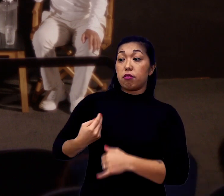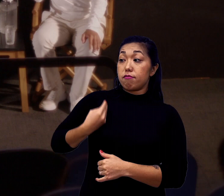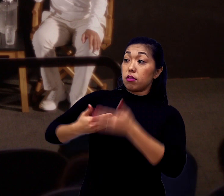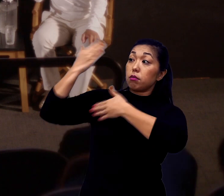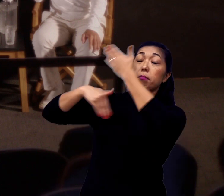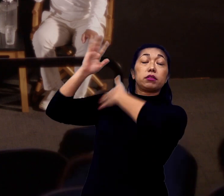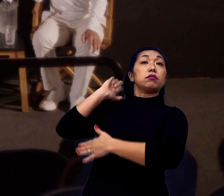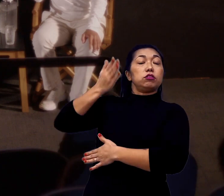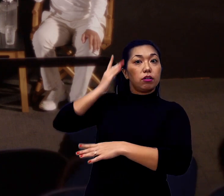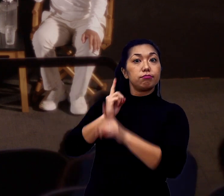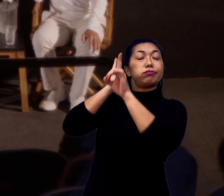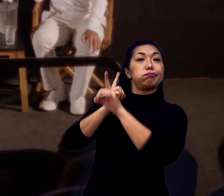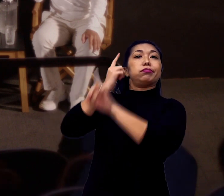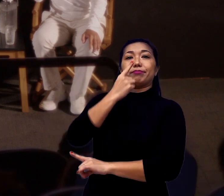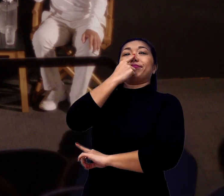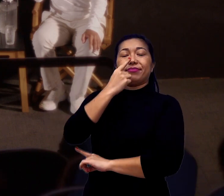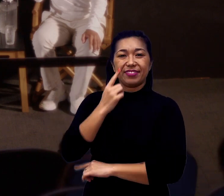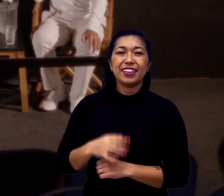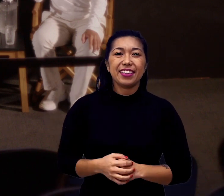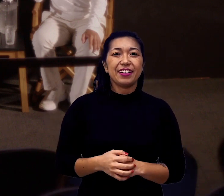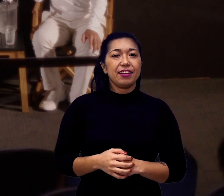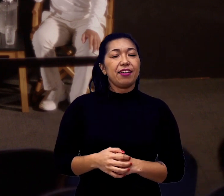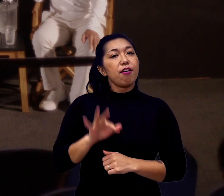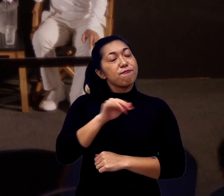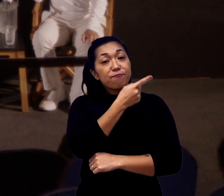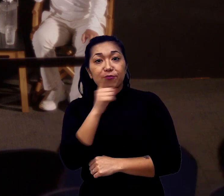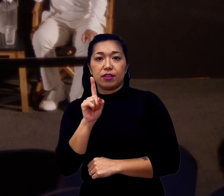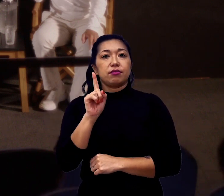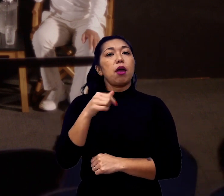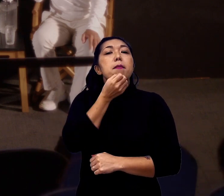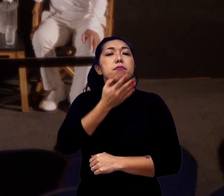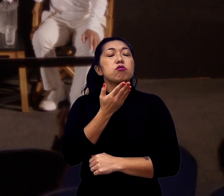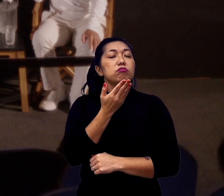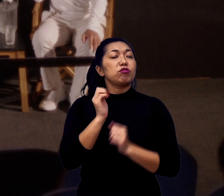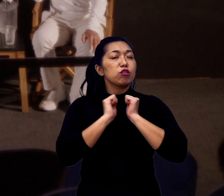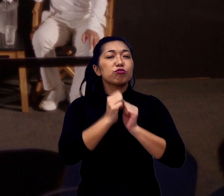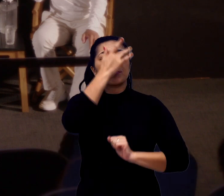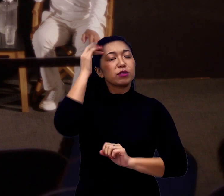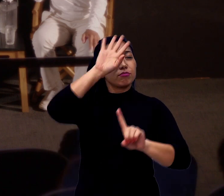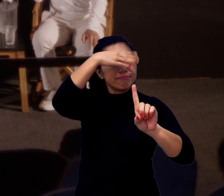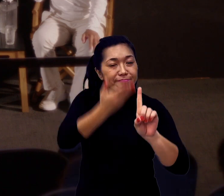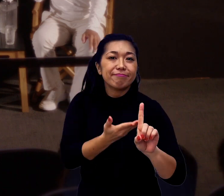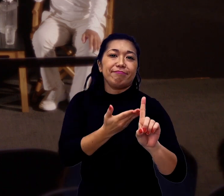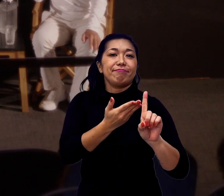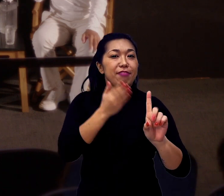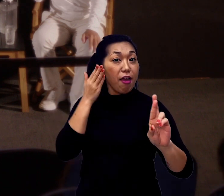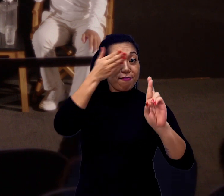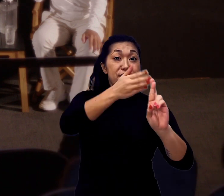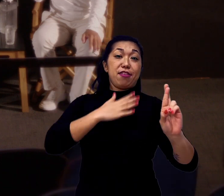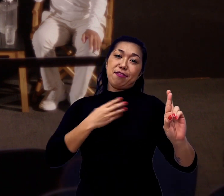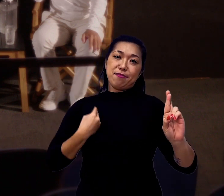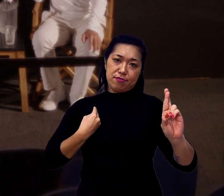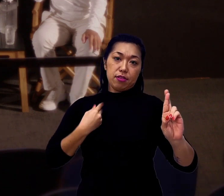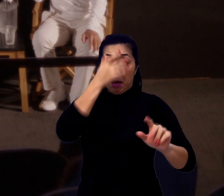Diosmar, já sou muito fã, então, como a Amanda disse, é muito bom estar ao lado de referências, né? E é